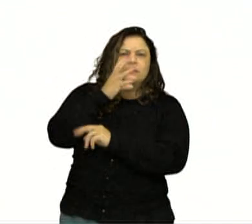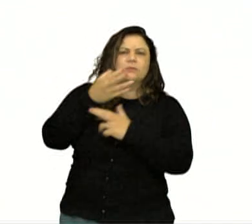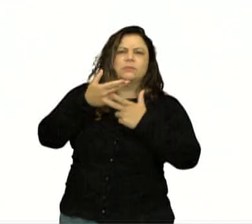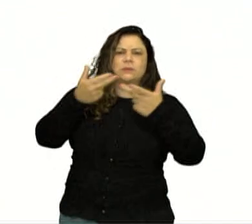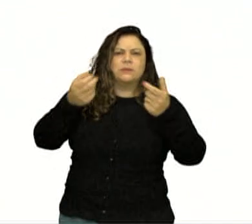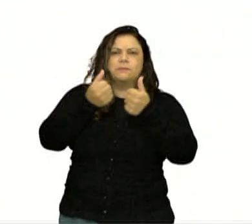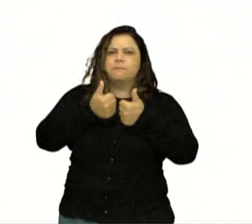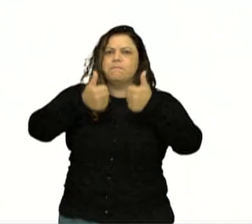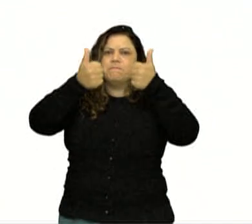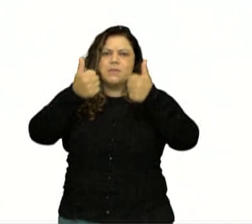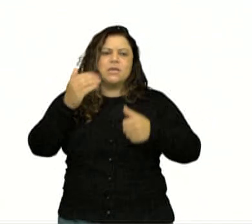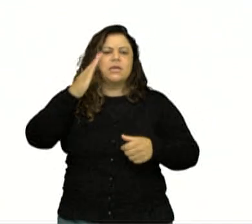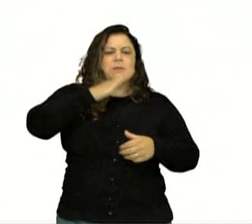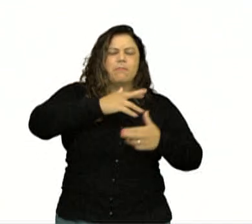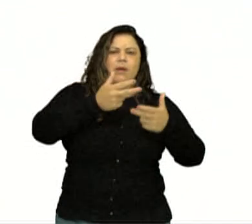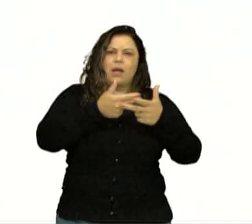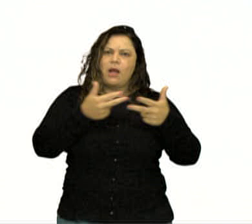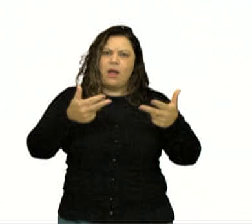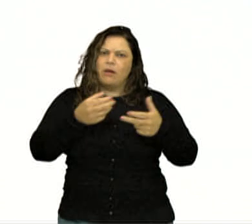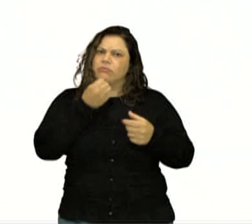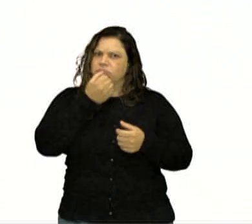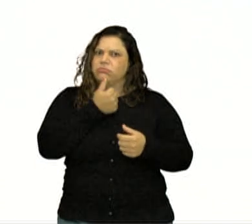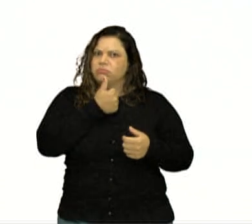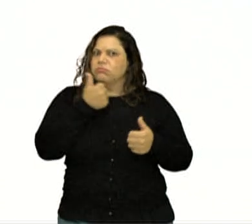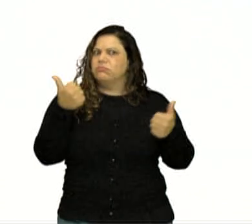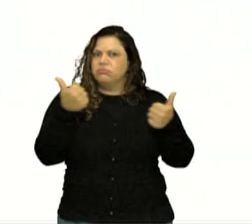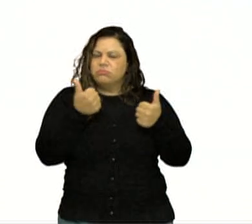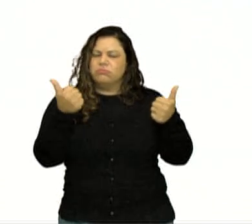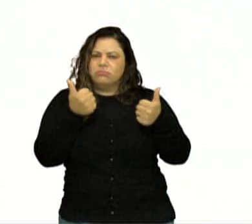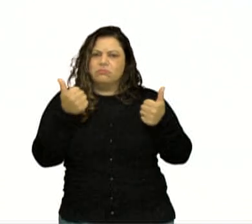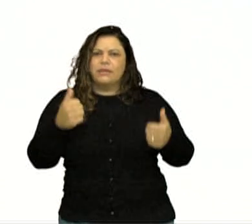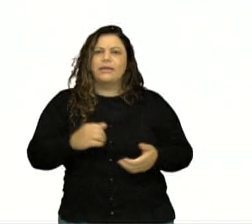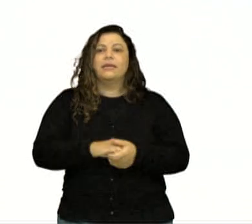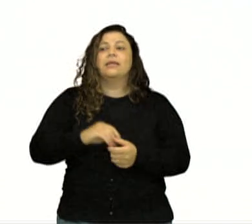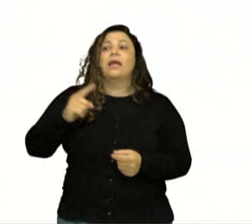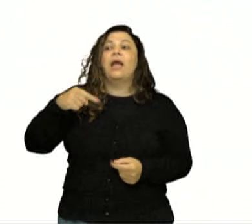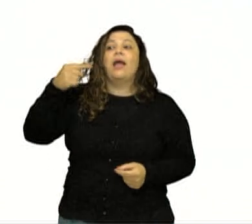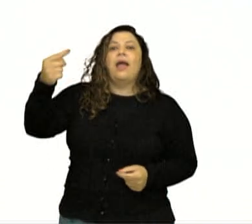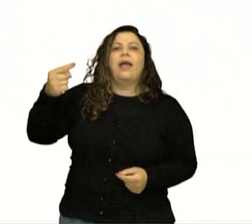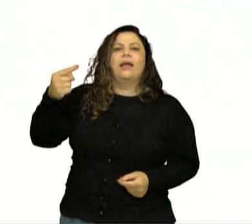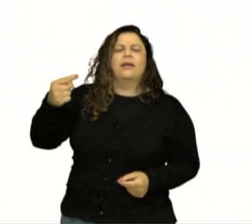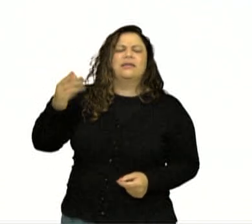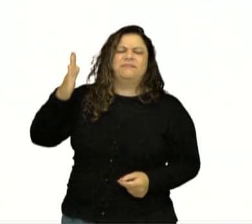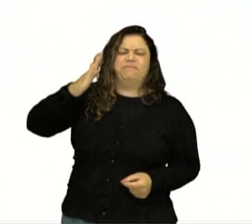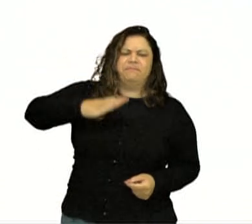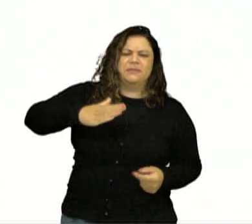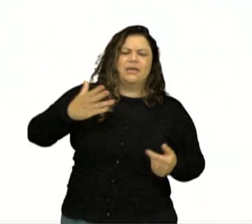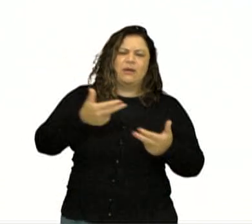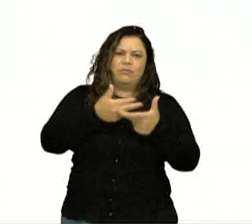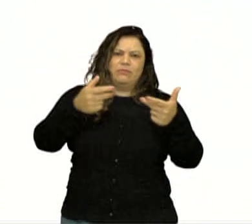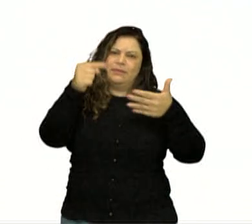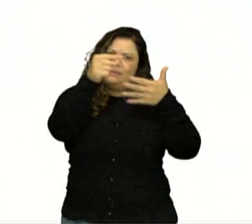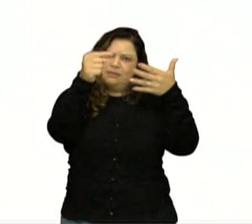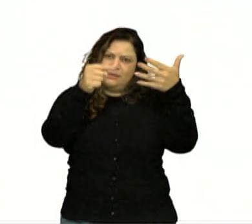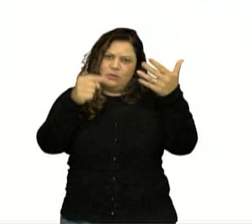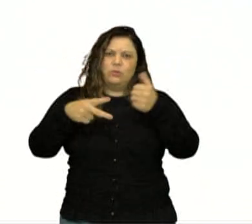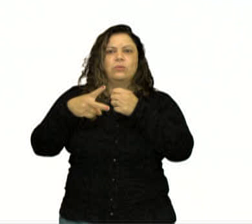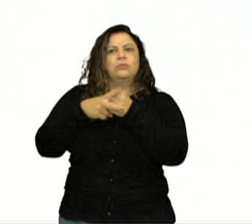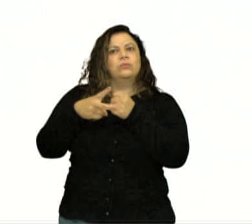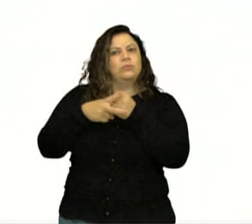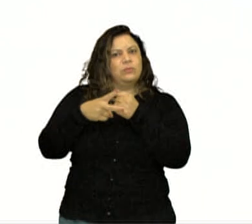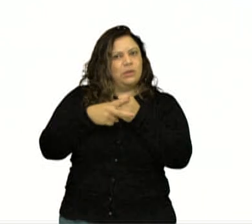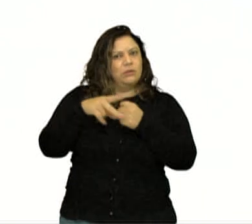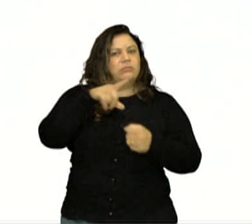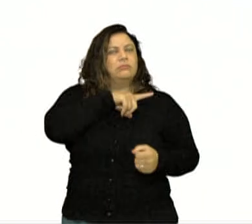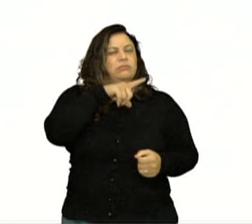sair-se mal, né? Eu me saí bem, né? Ele se saiu mal, entre outros verbos que nós